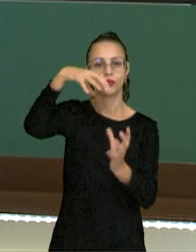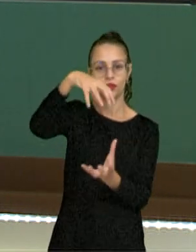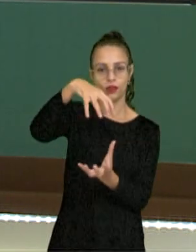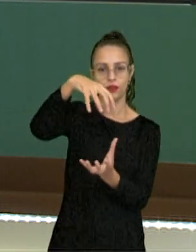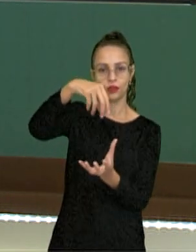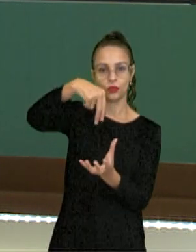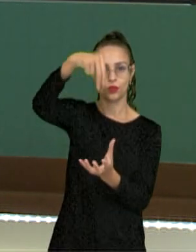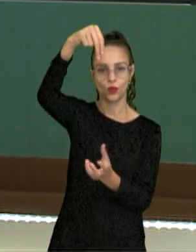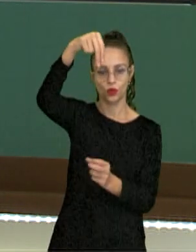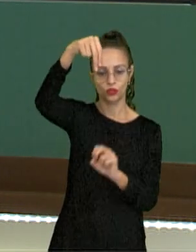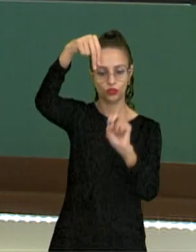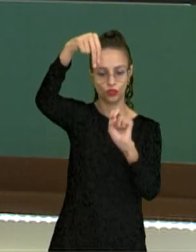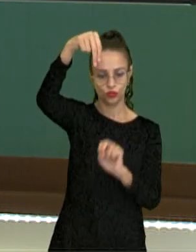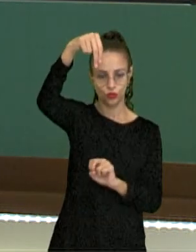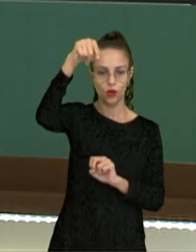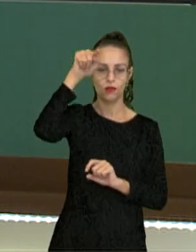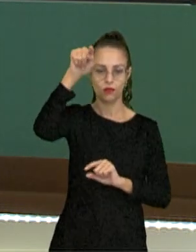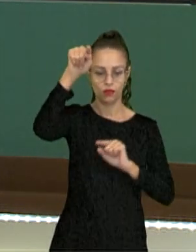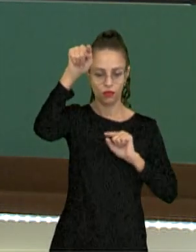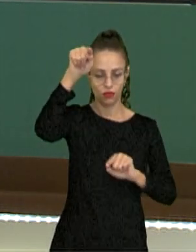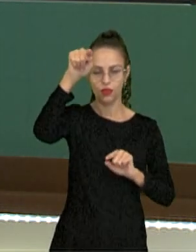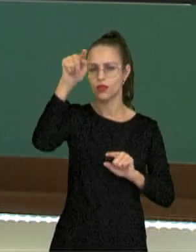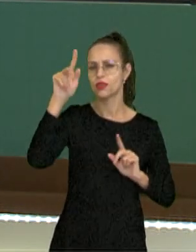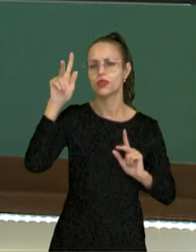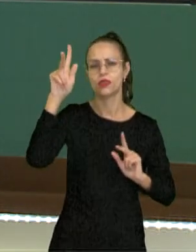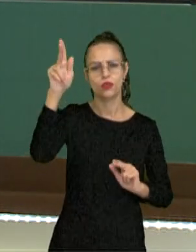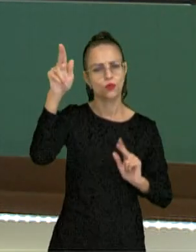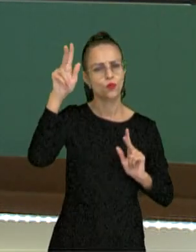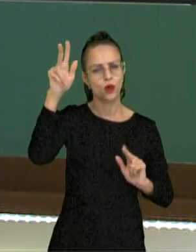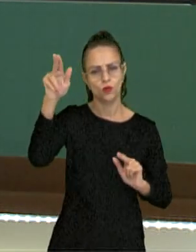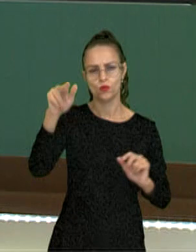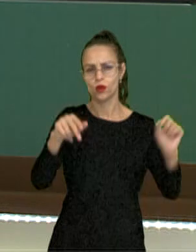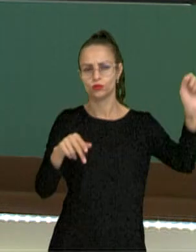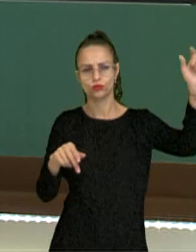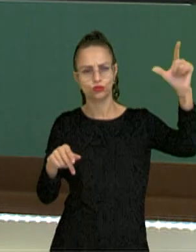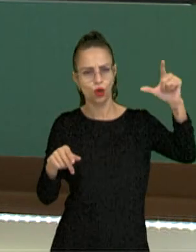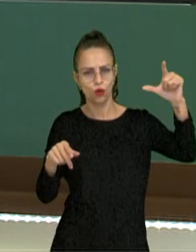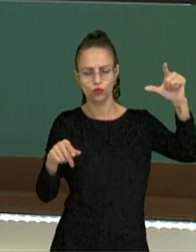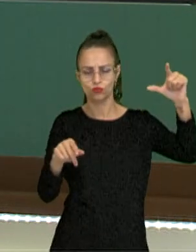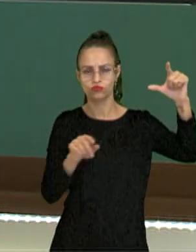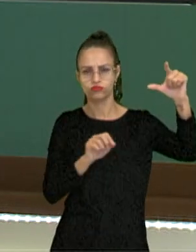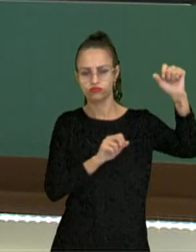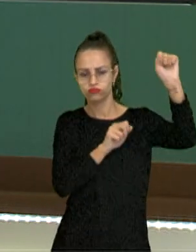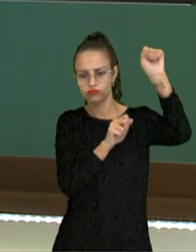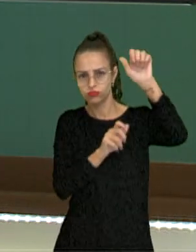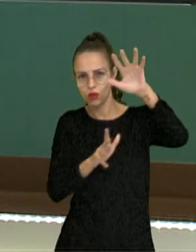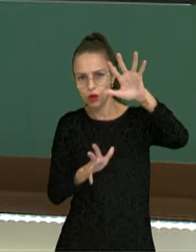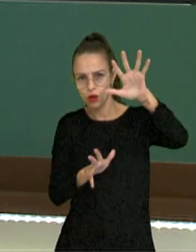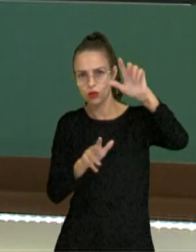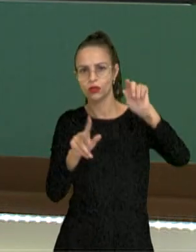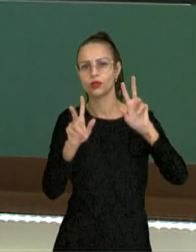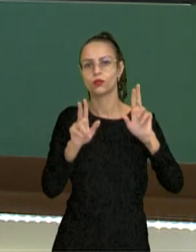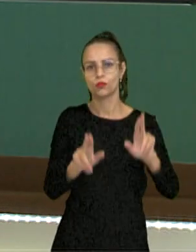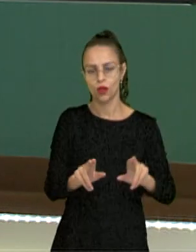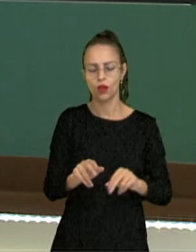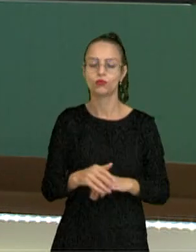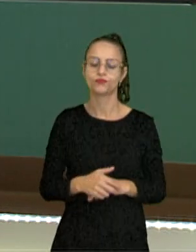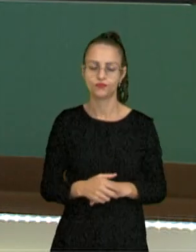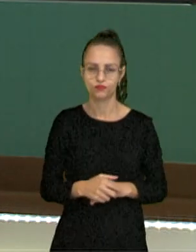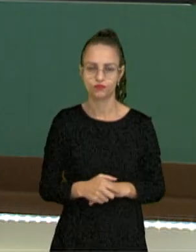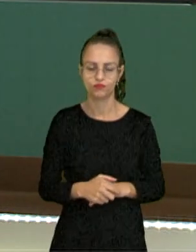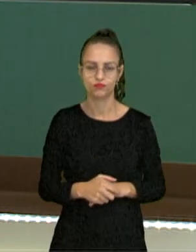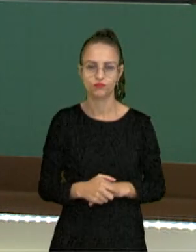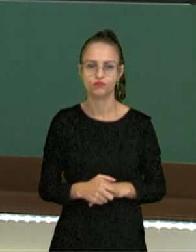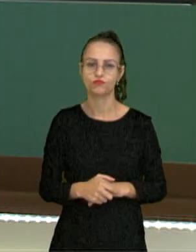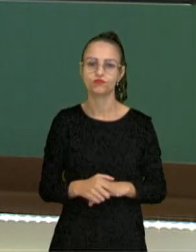norte quanto a parte sul do planeta vai estar recebendo a mesma quantidade de radiação. Daí é igual o tamanho do dia e da